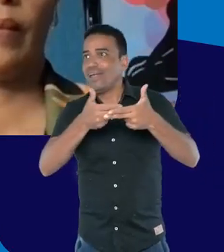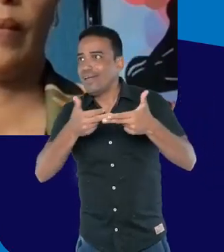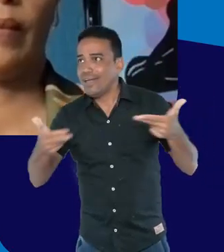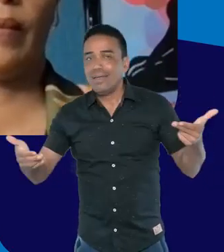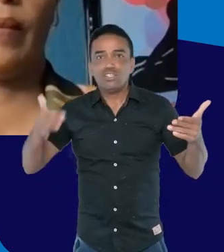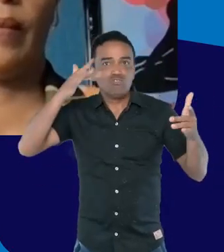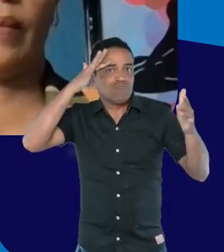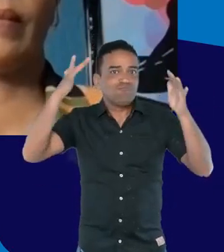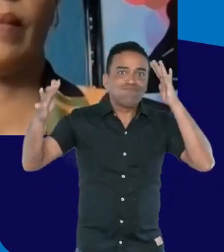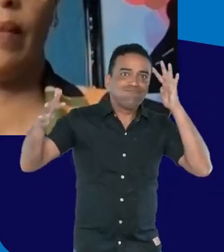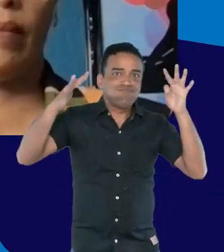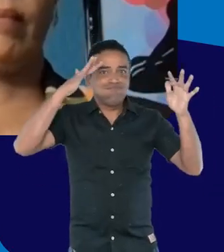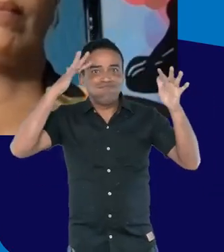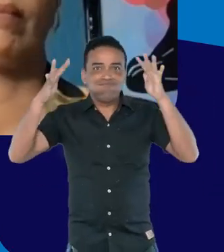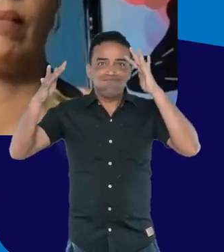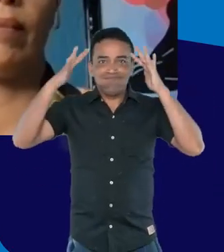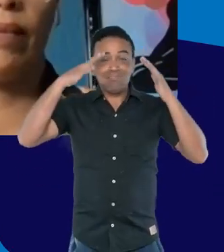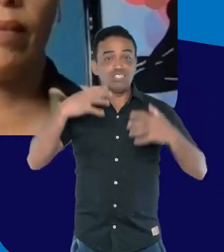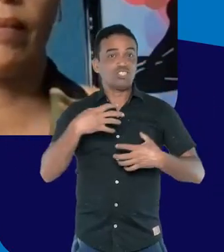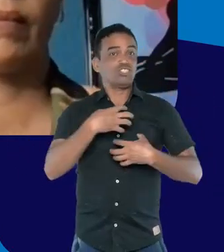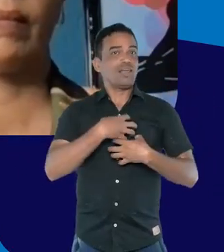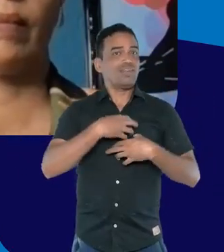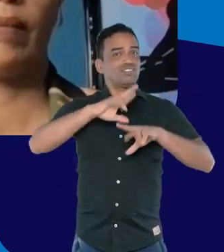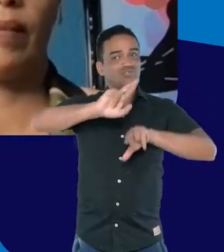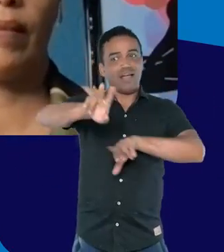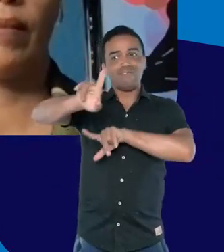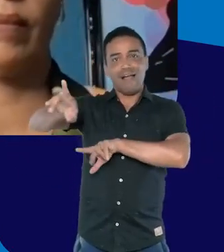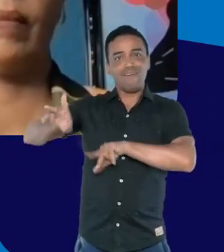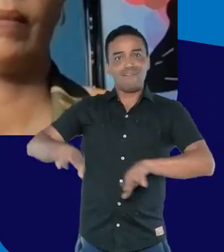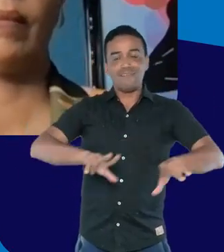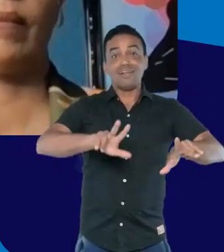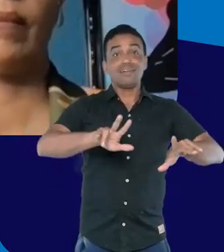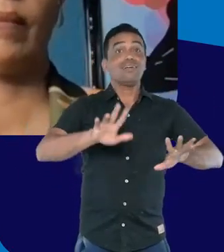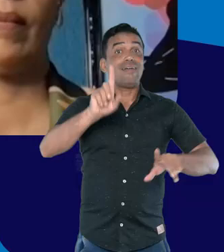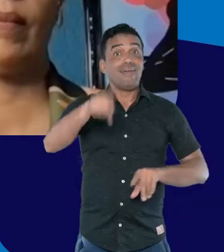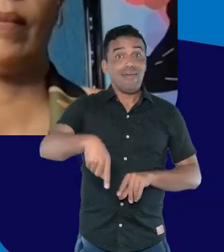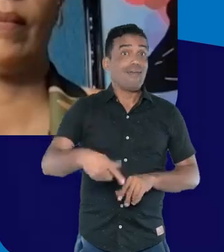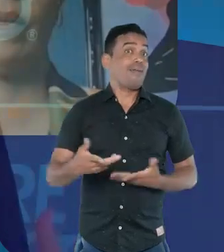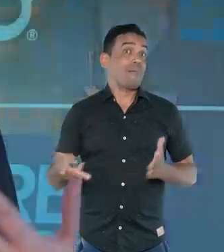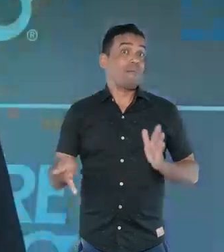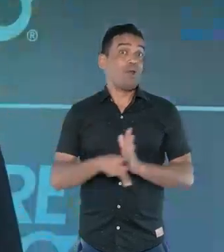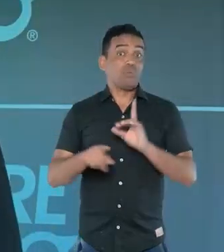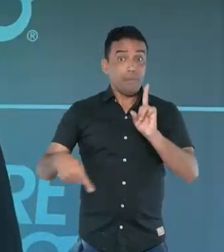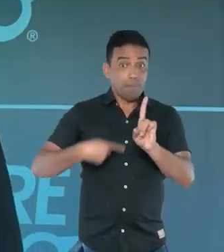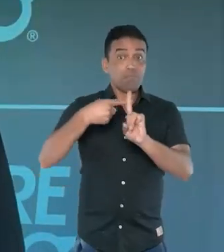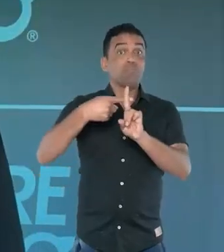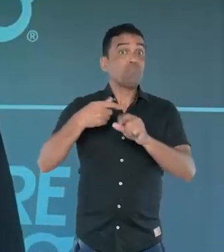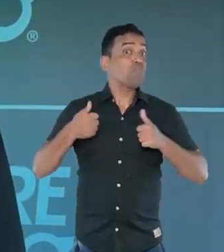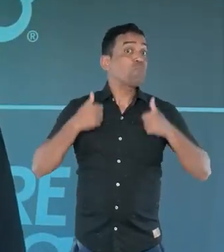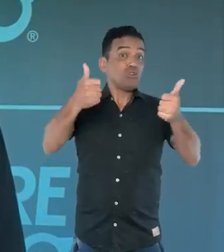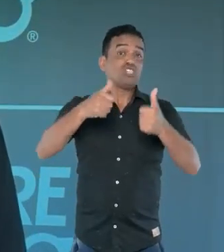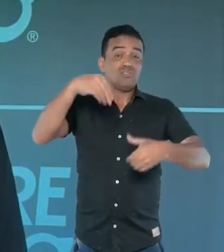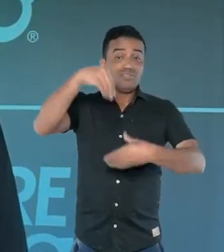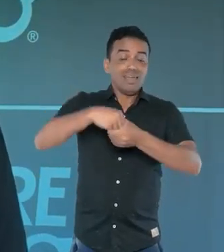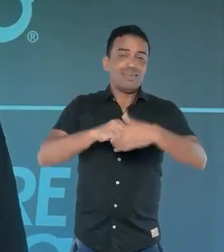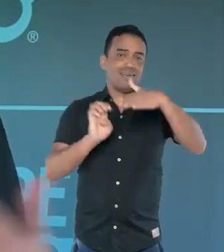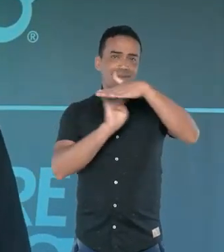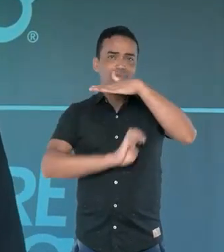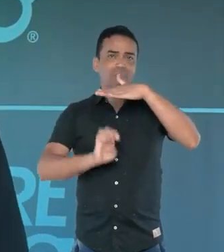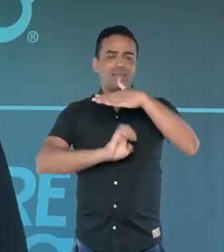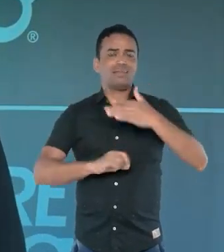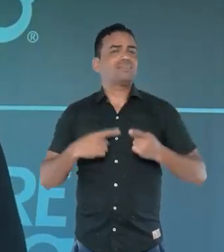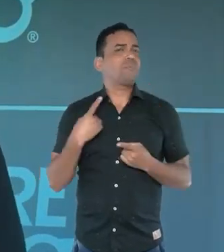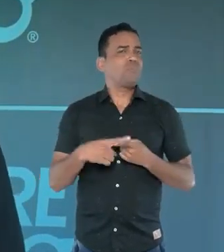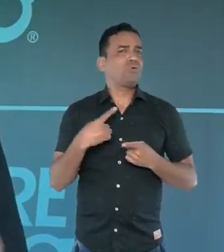diverso das mais né, diversas formas mesmo, é algo completamente positivo para uma empresa. Por